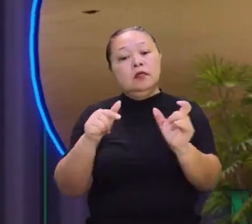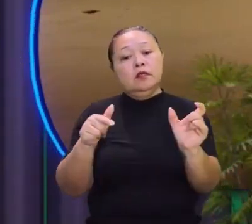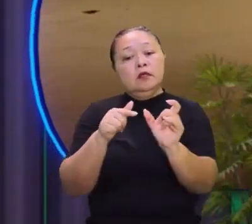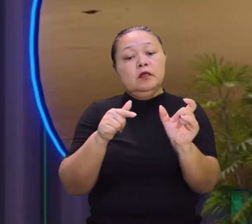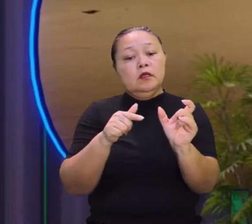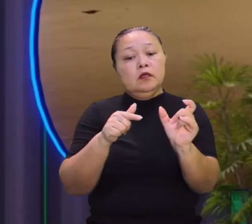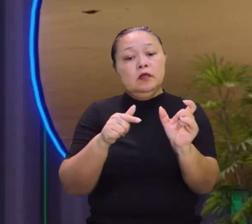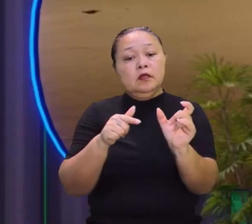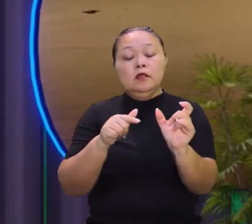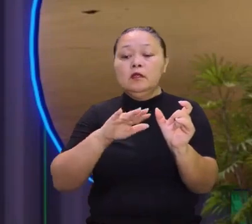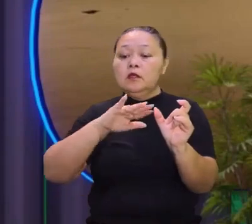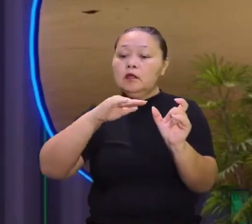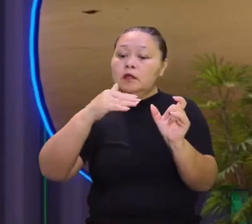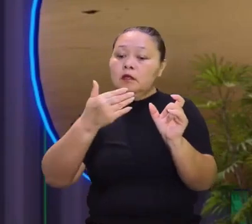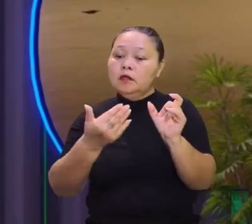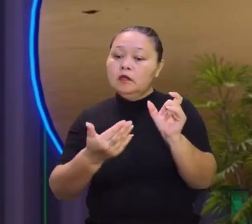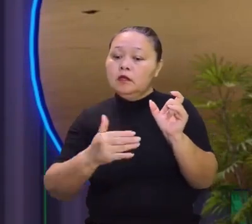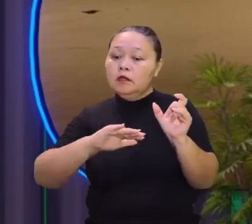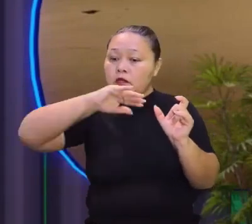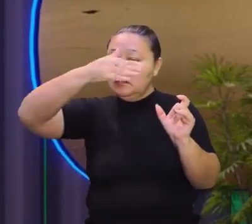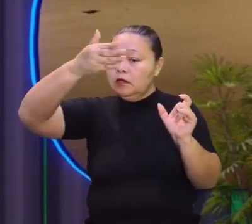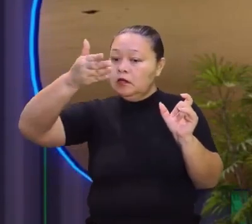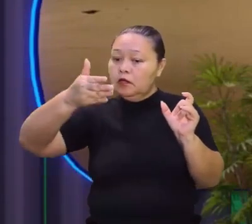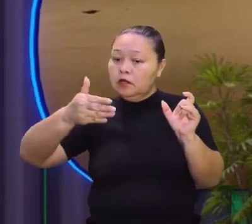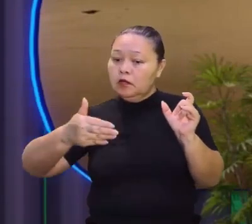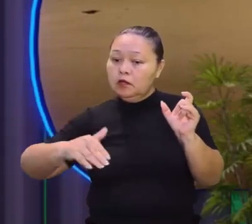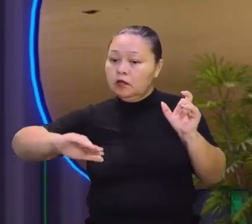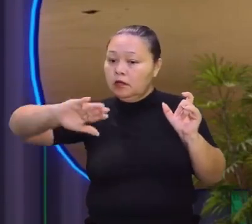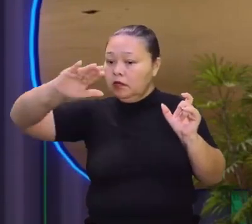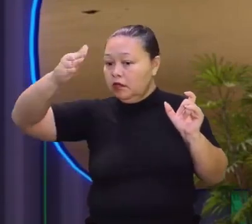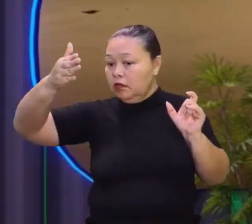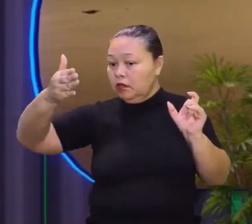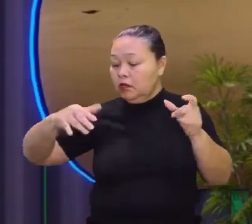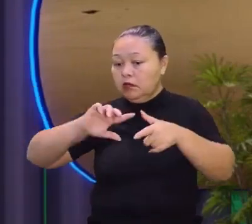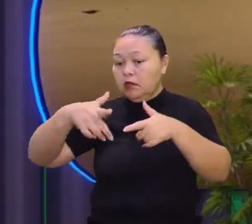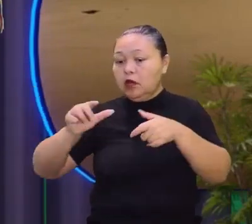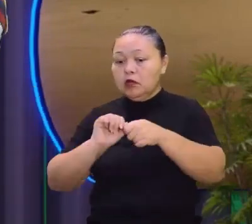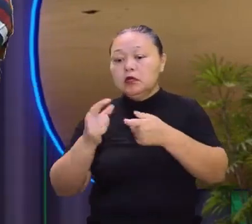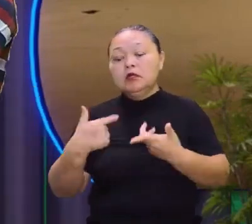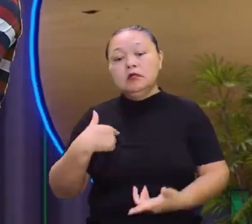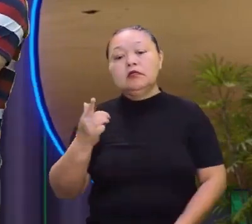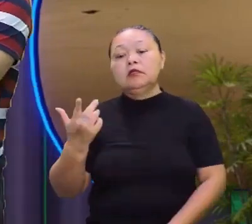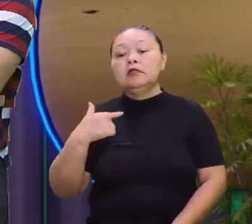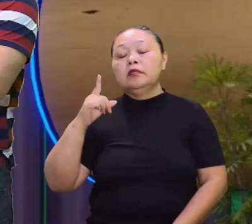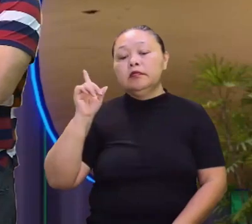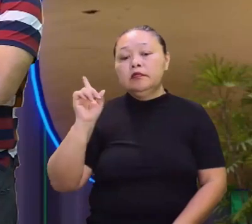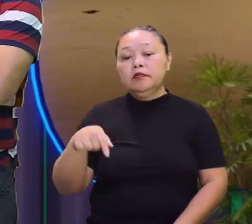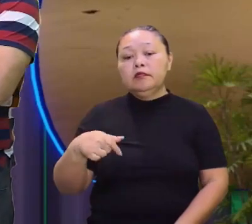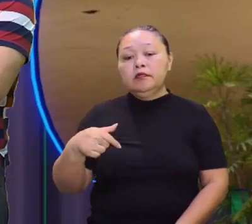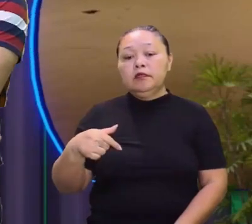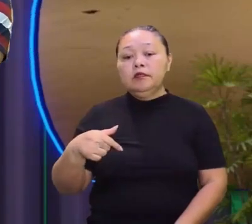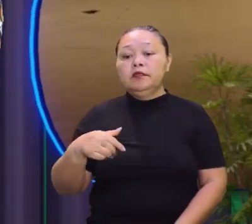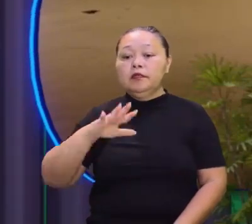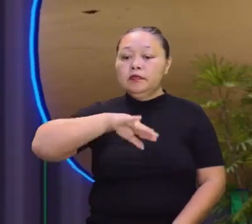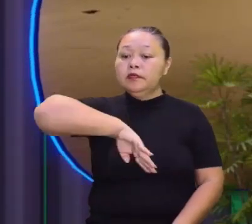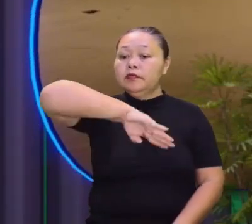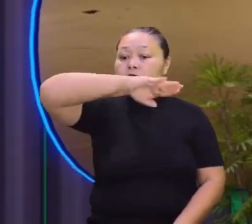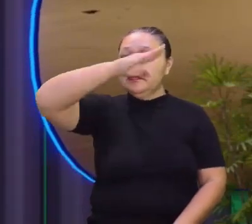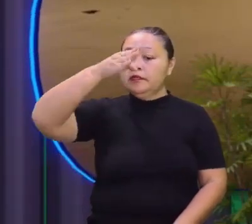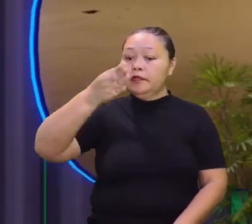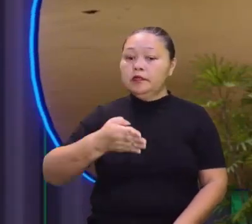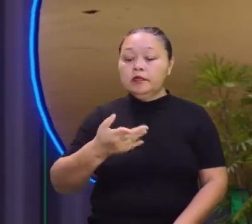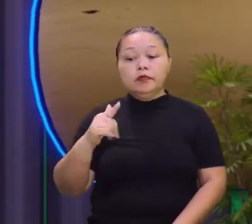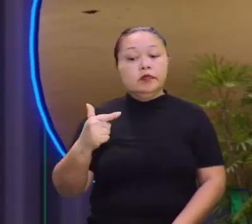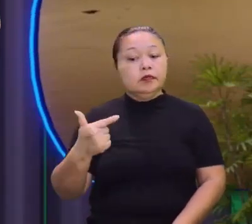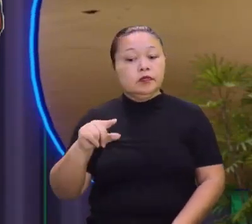palavras. Dobramentos modernos são montanhas. Montanhas no relevo, né? Isso. Então, montanhas